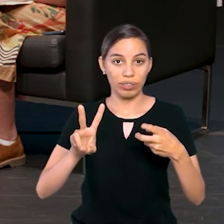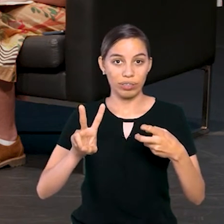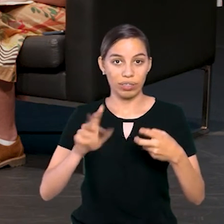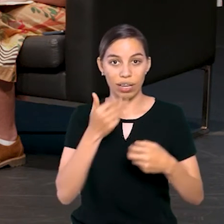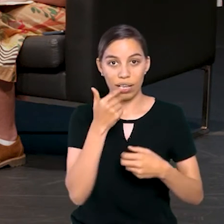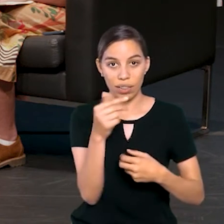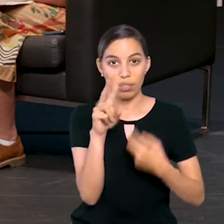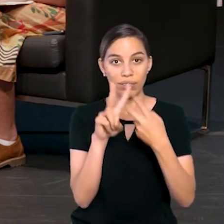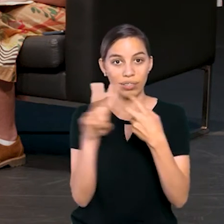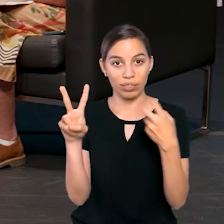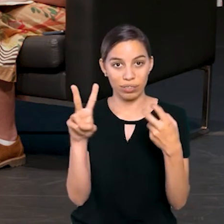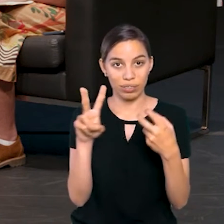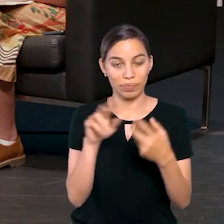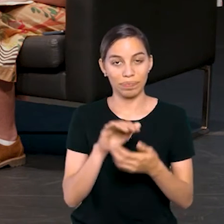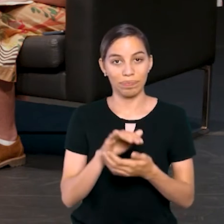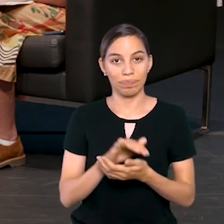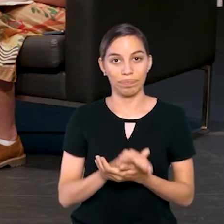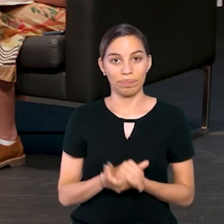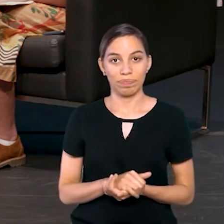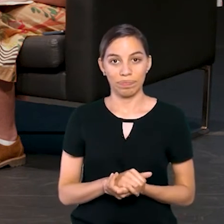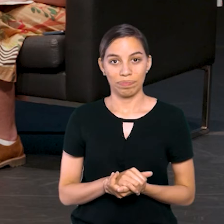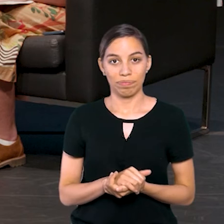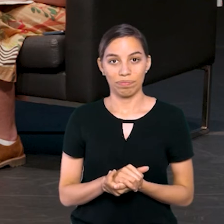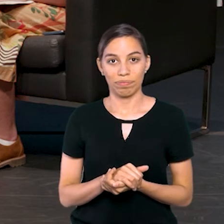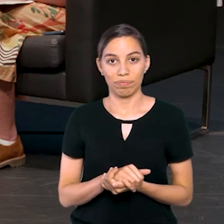erotori, tori,